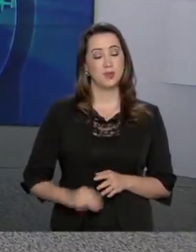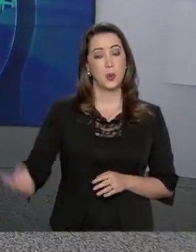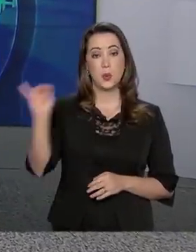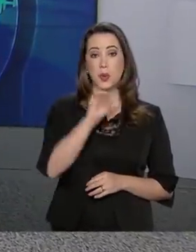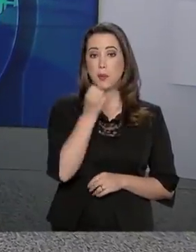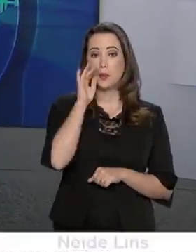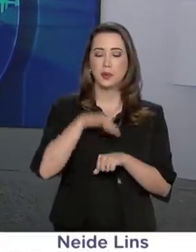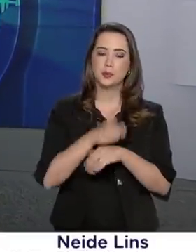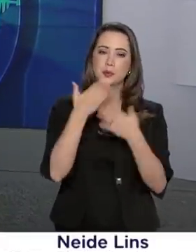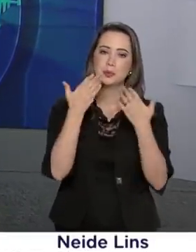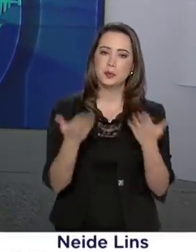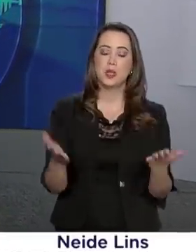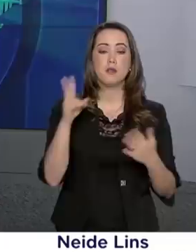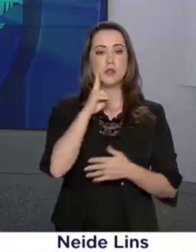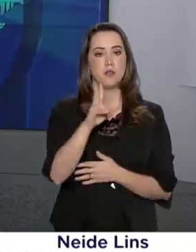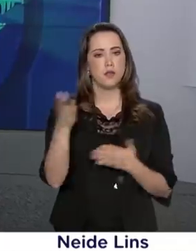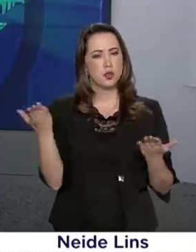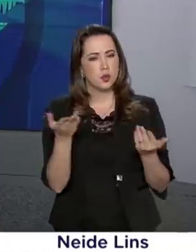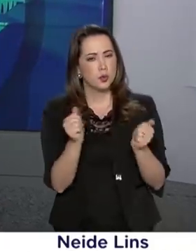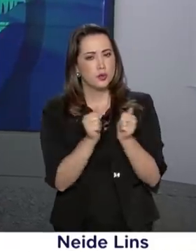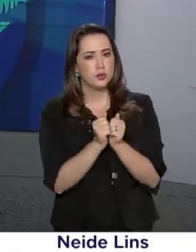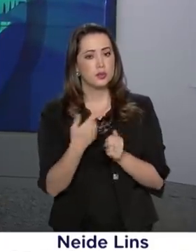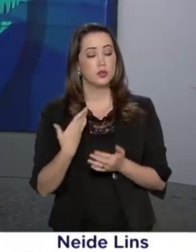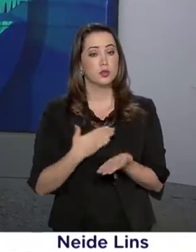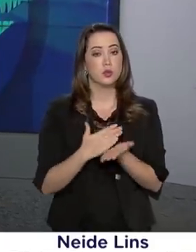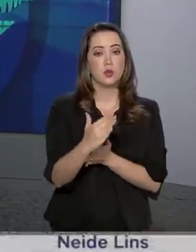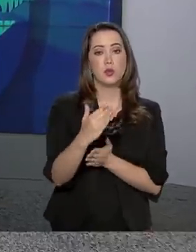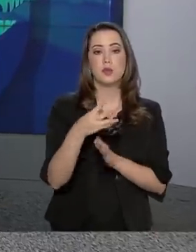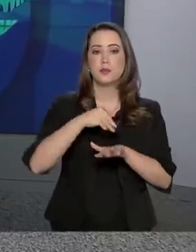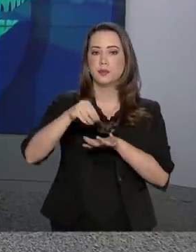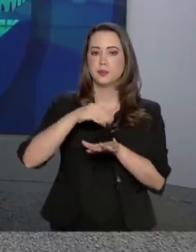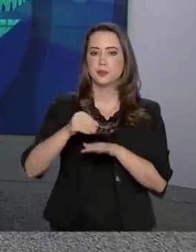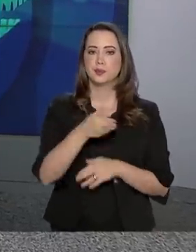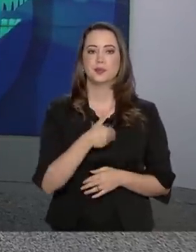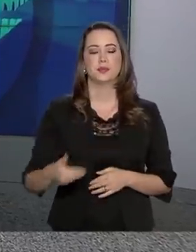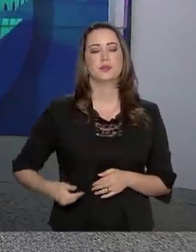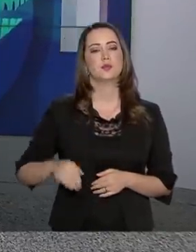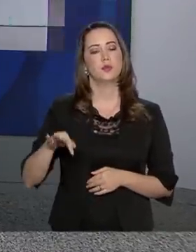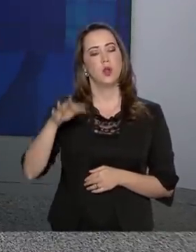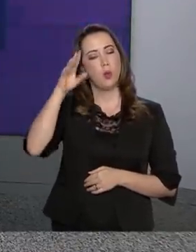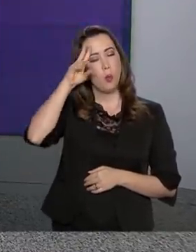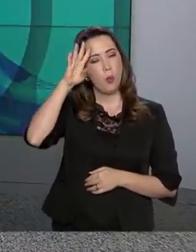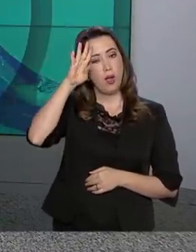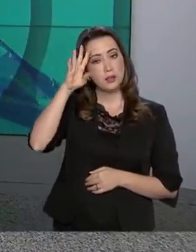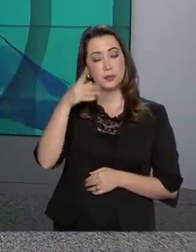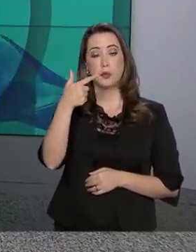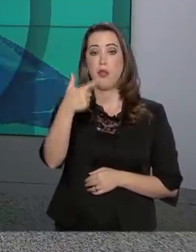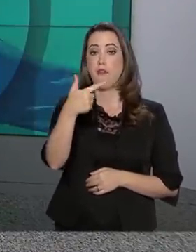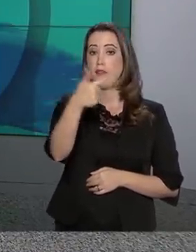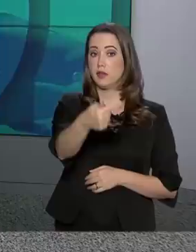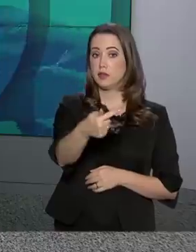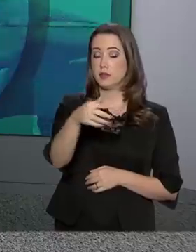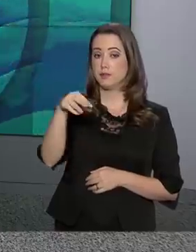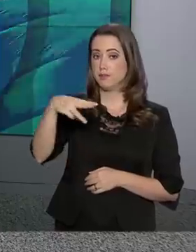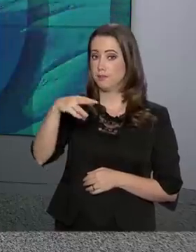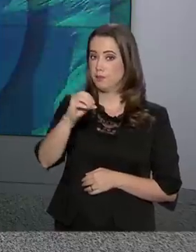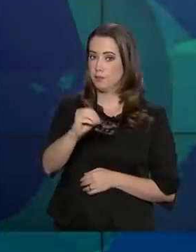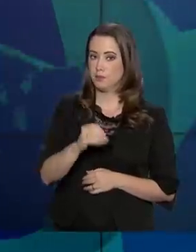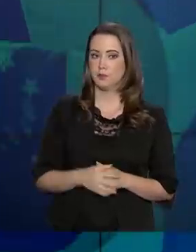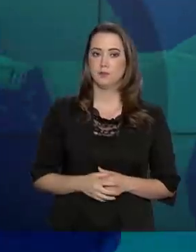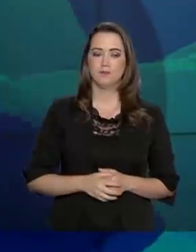Olá, boa noite para você. Acompanhe com a gente a partir de agora as notícias do governo federal desta quarta-feira, 27 de